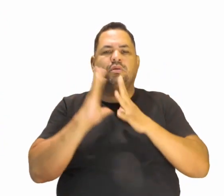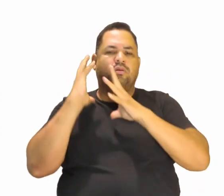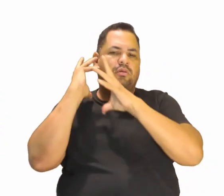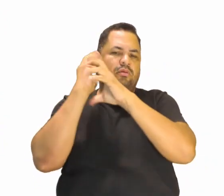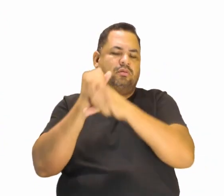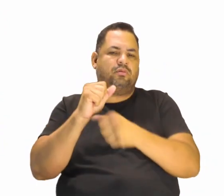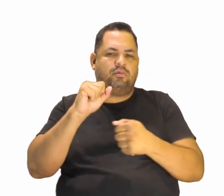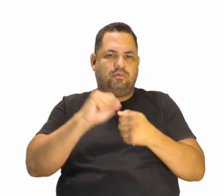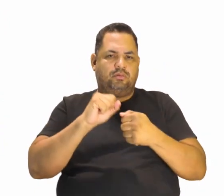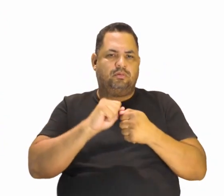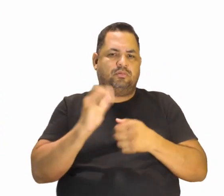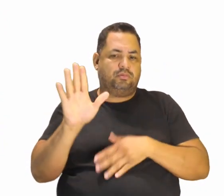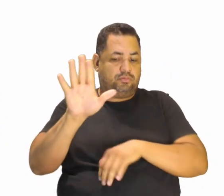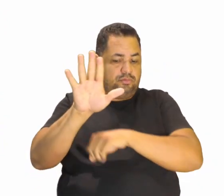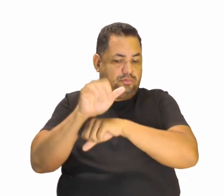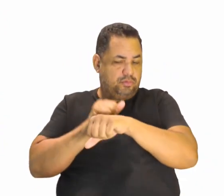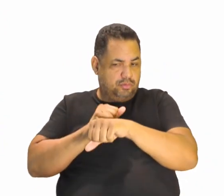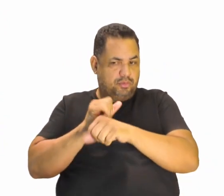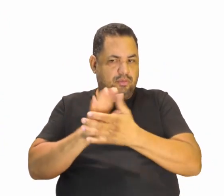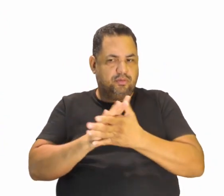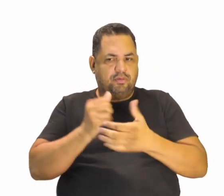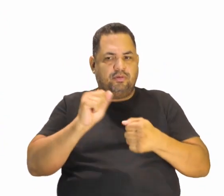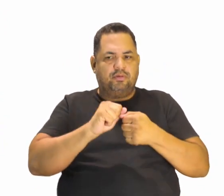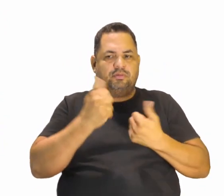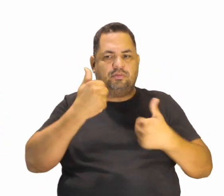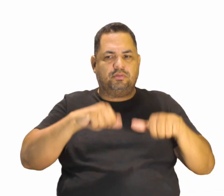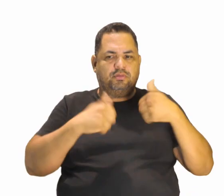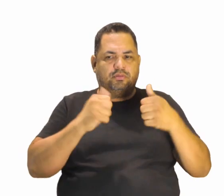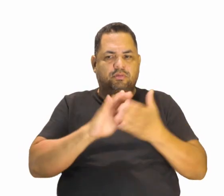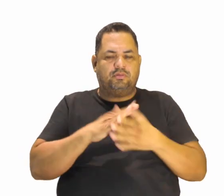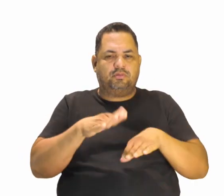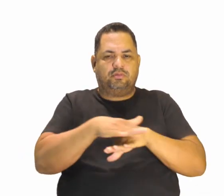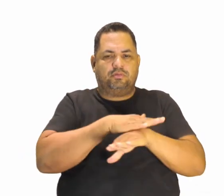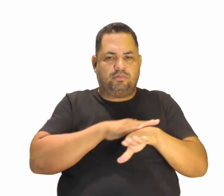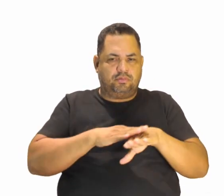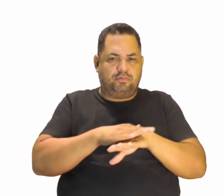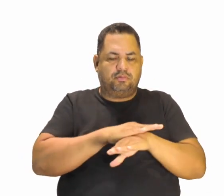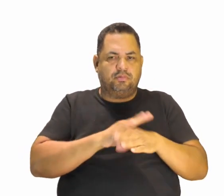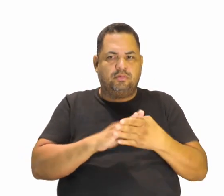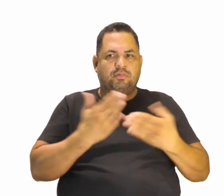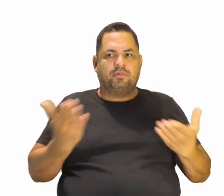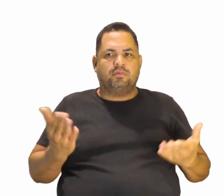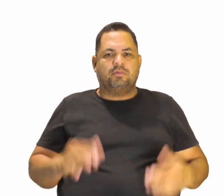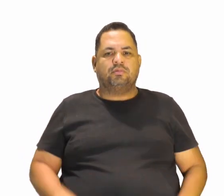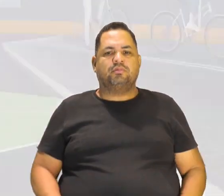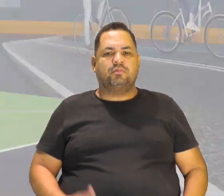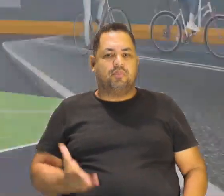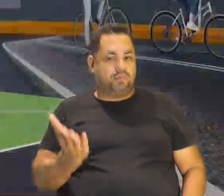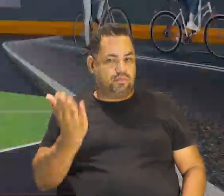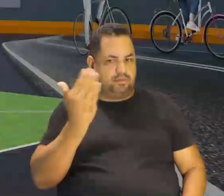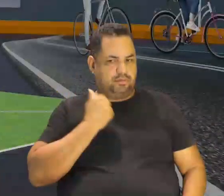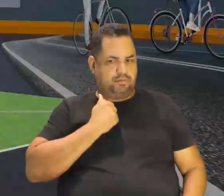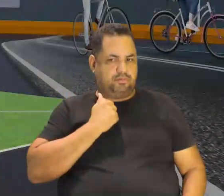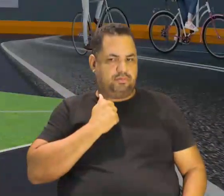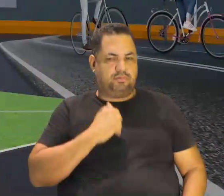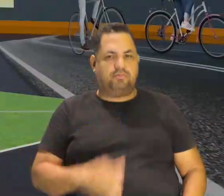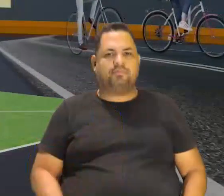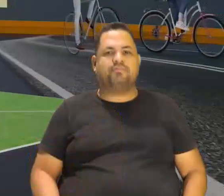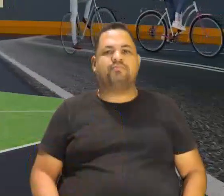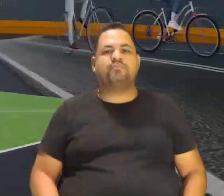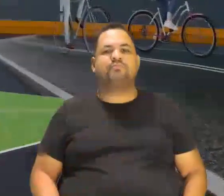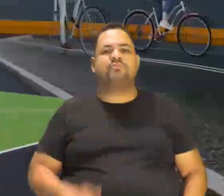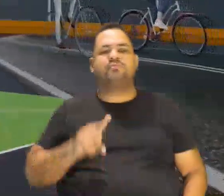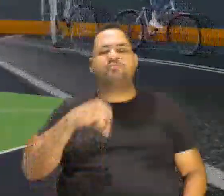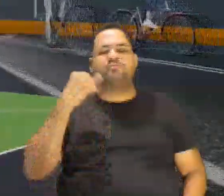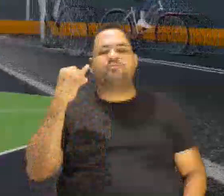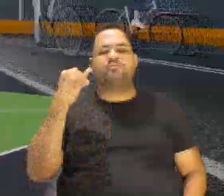essa avaliação e venho aqui falar contigo, que a gente conversou um pouquinho meio distante, né? Vem aqui comigo, tá? E aí é importante